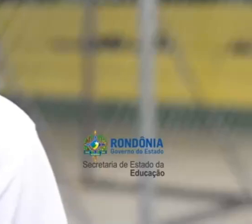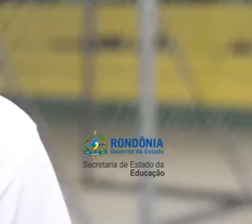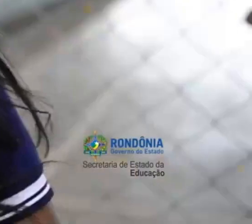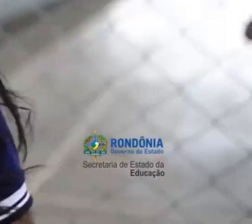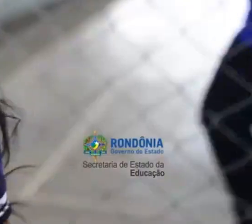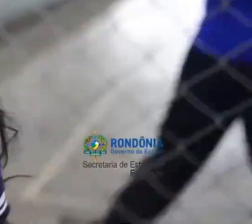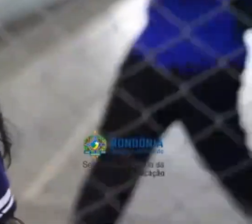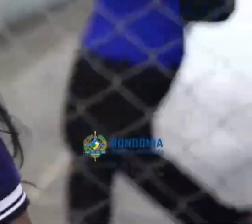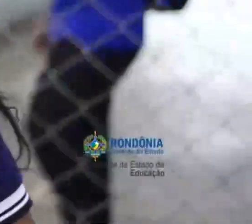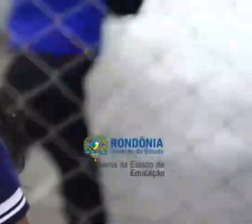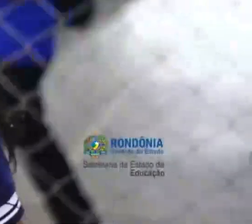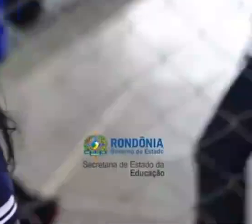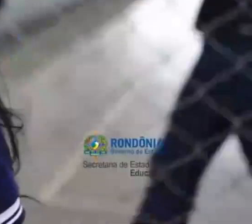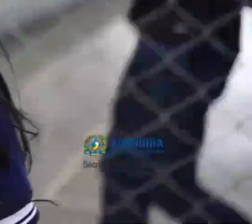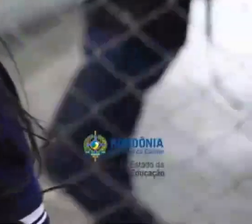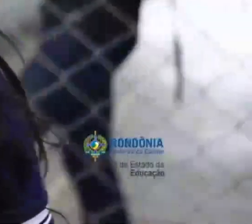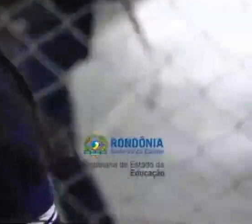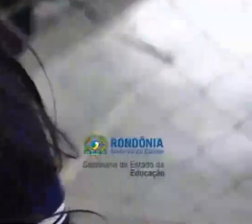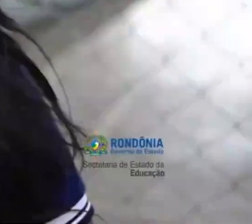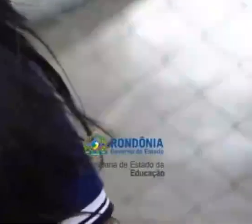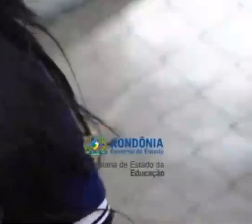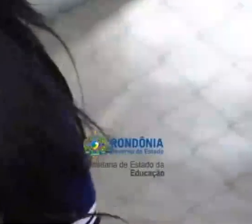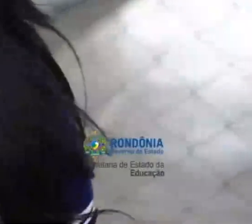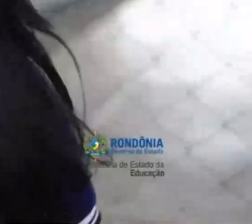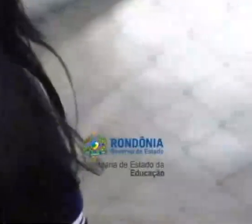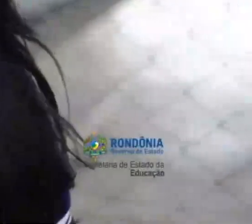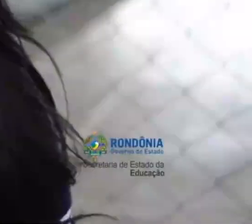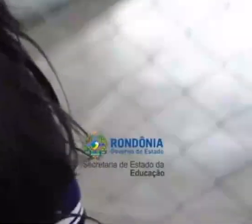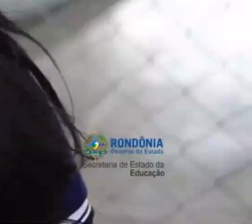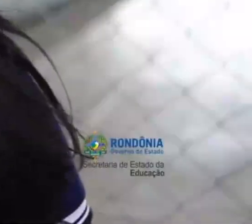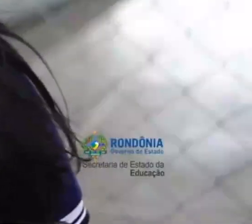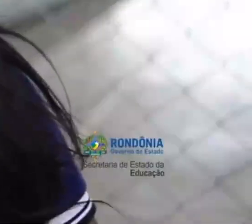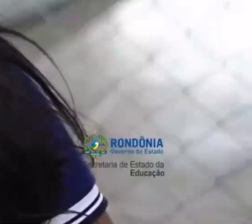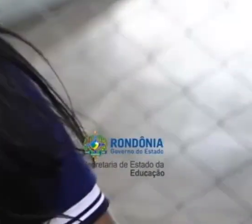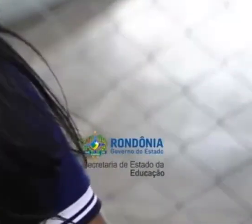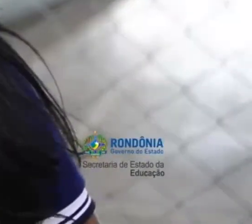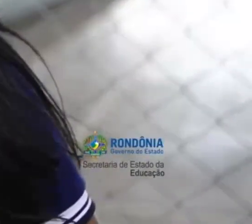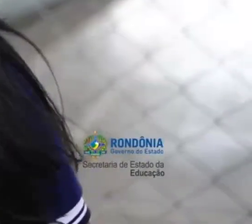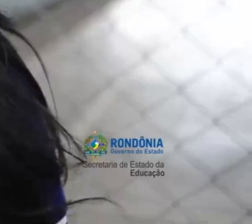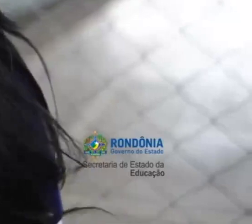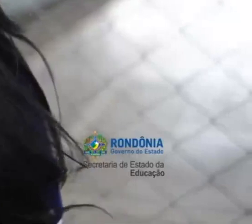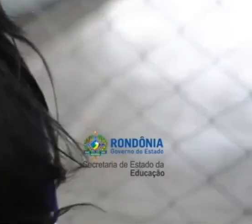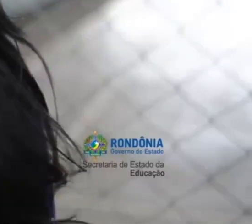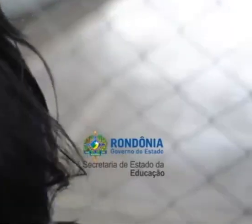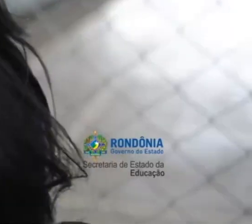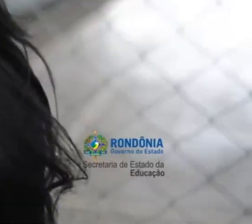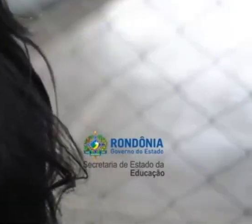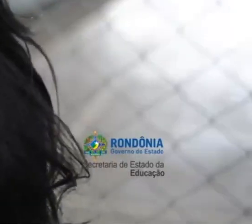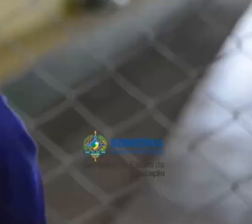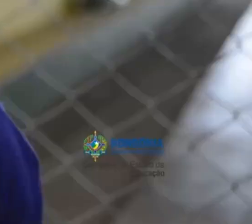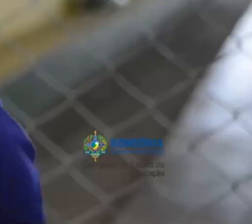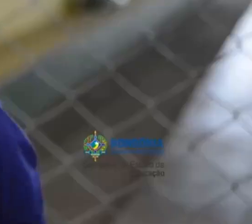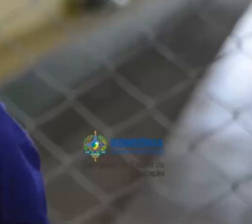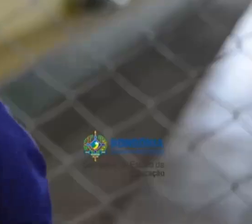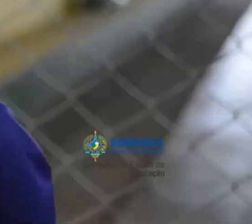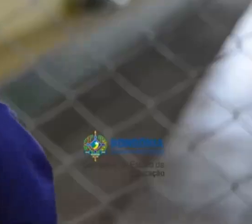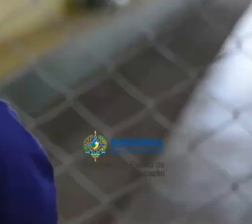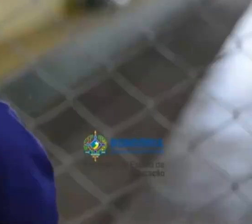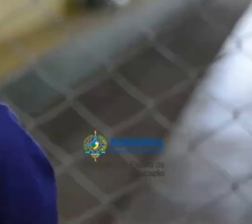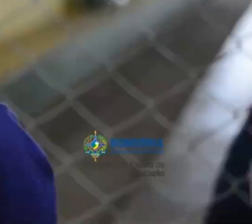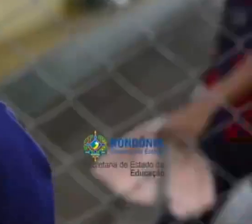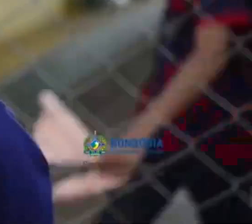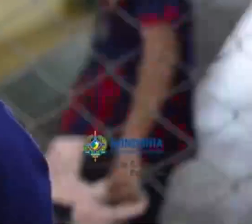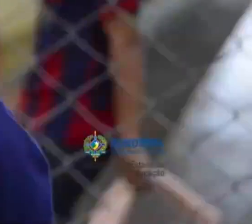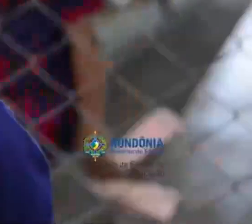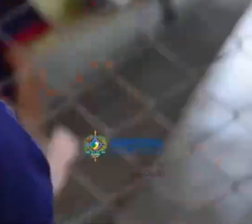futebol. O meu esporte favorito é o basquete, porque eu sempre joguei com meus amigos e também foi um incentivo familiar. Assim,